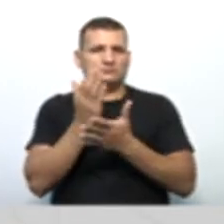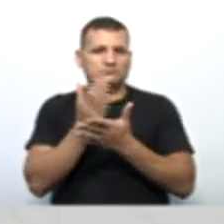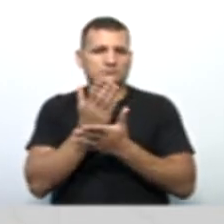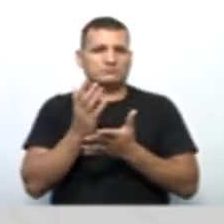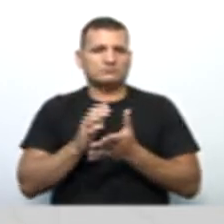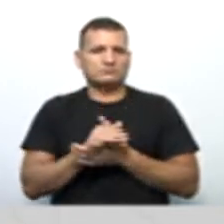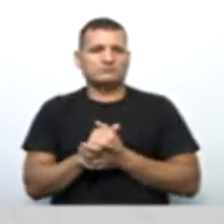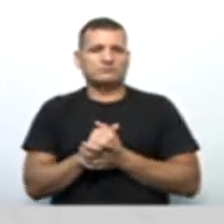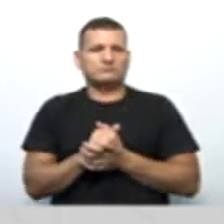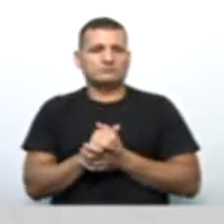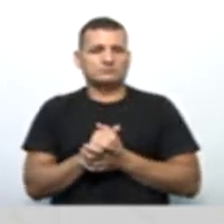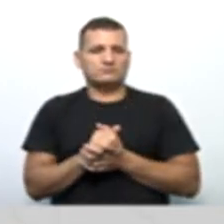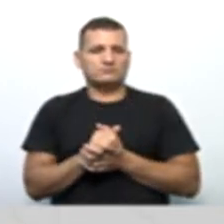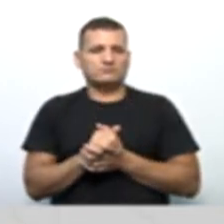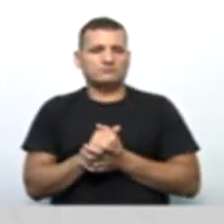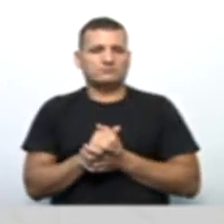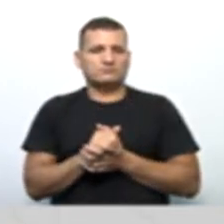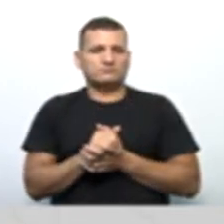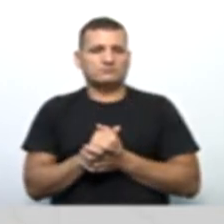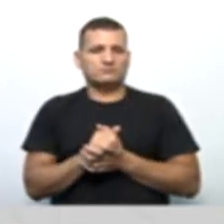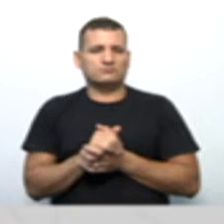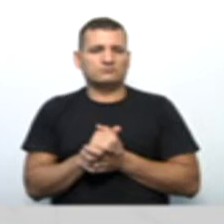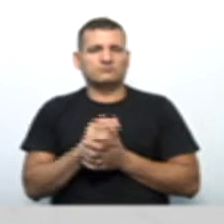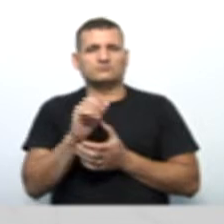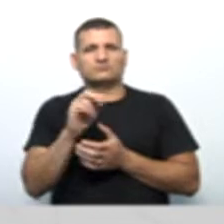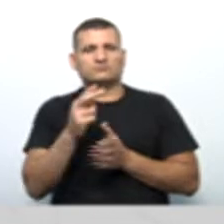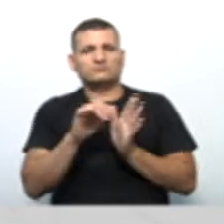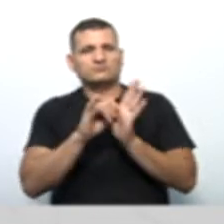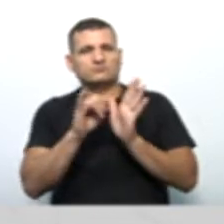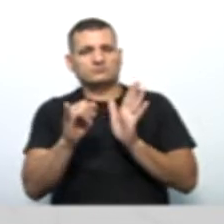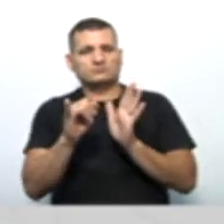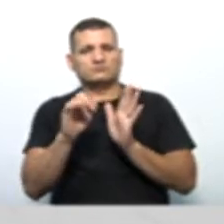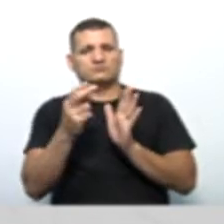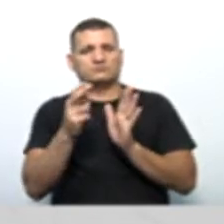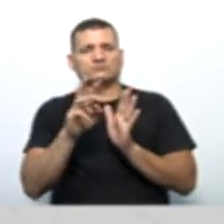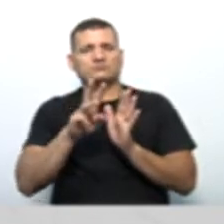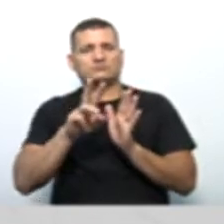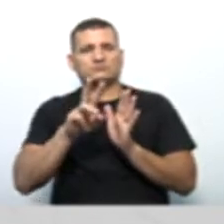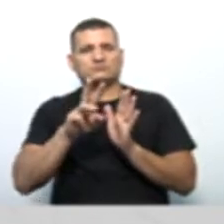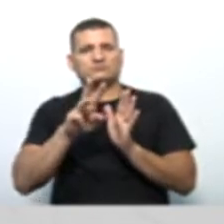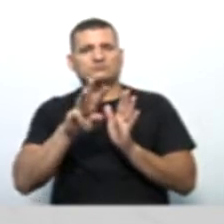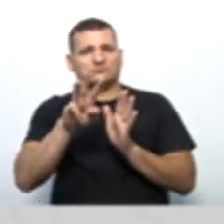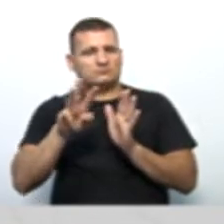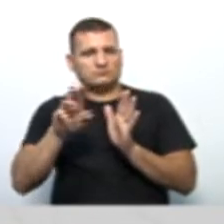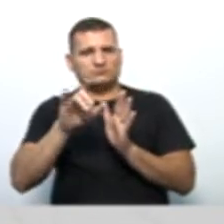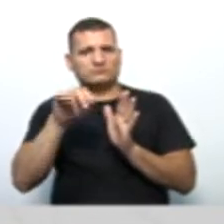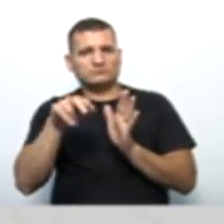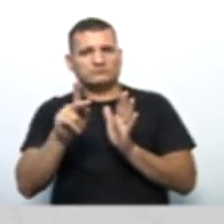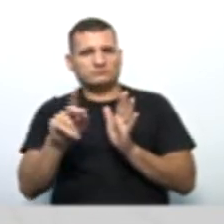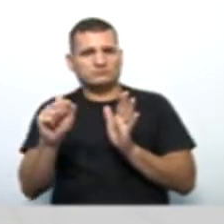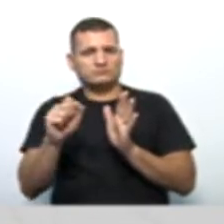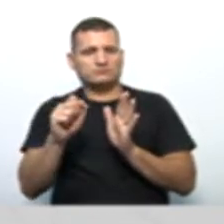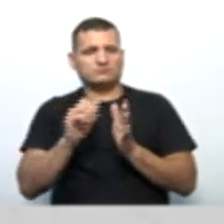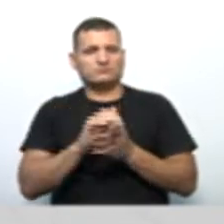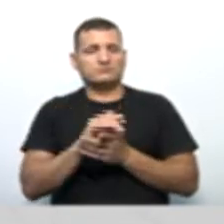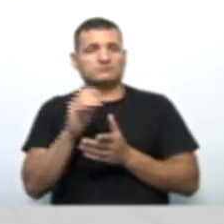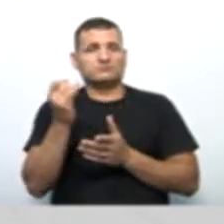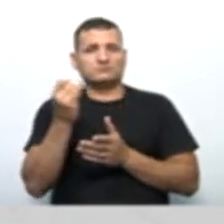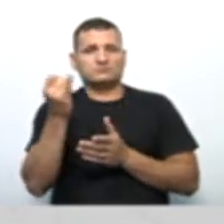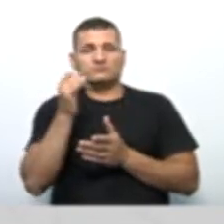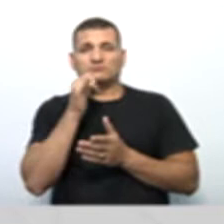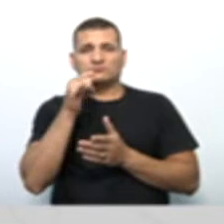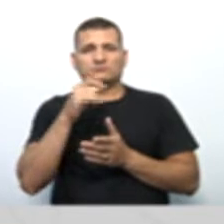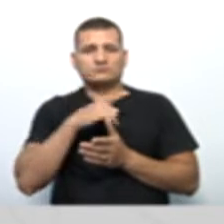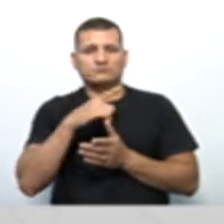é outra vez em editais links e que vai te levar pra coisa sic é importante quando você tem um site